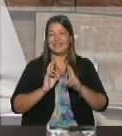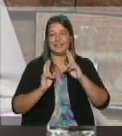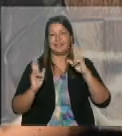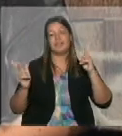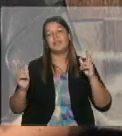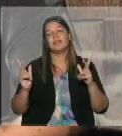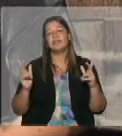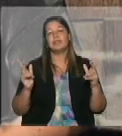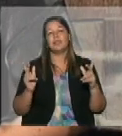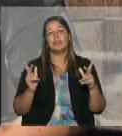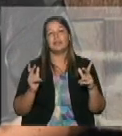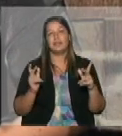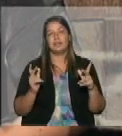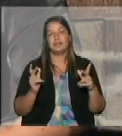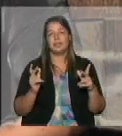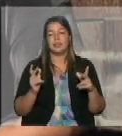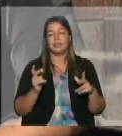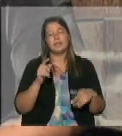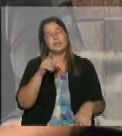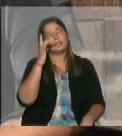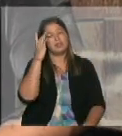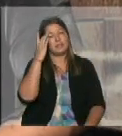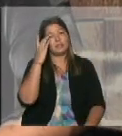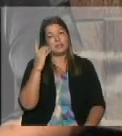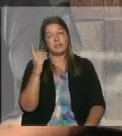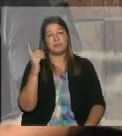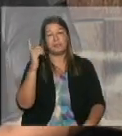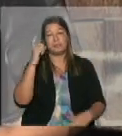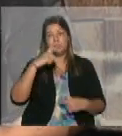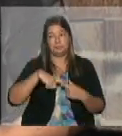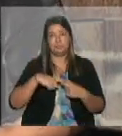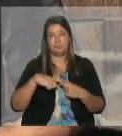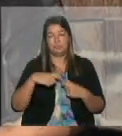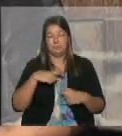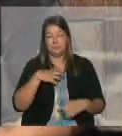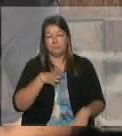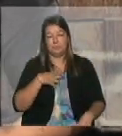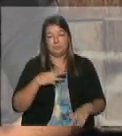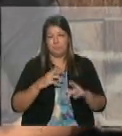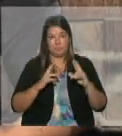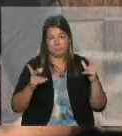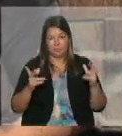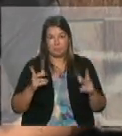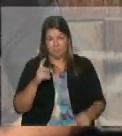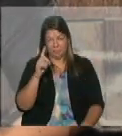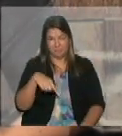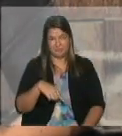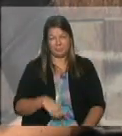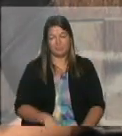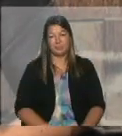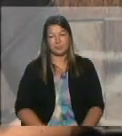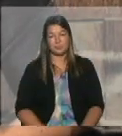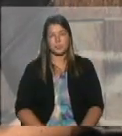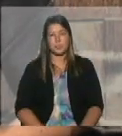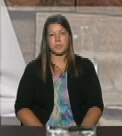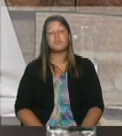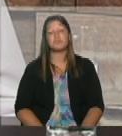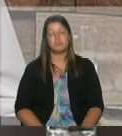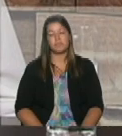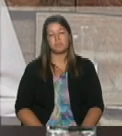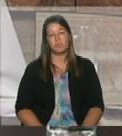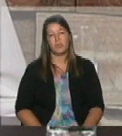tinha o norte, que era... Você voltou muito diferente, assim, querendo o que você não imaginava? Você voltou assim?